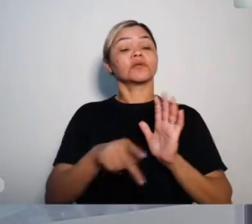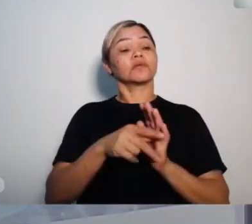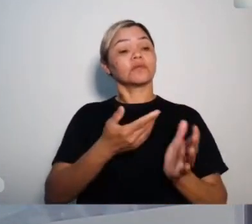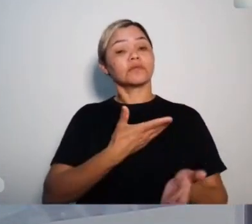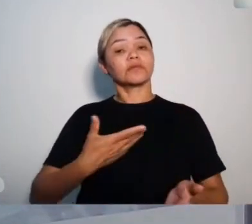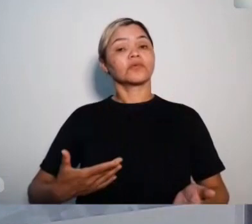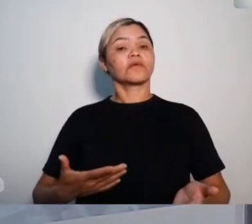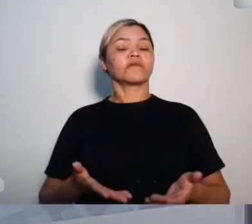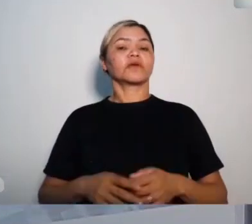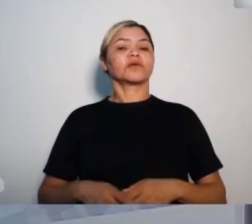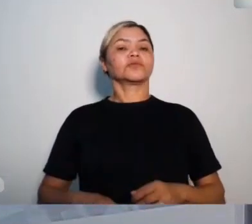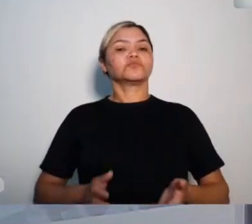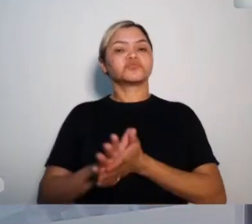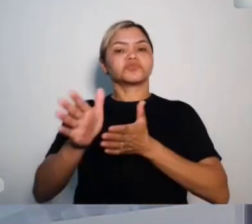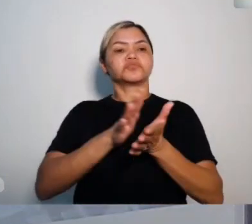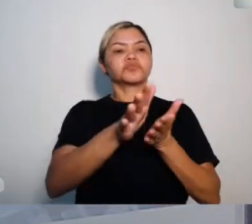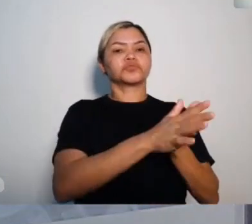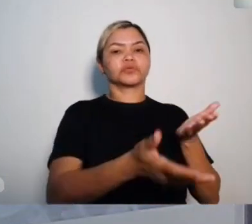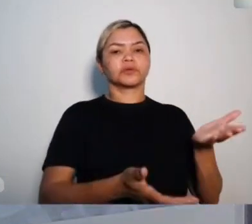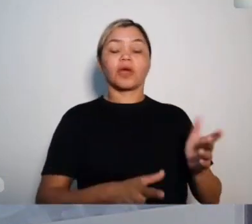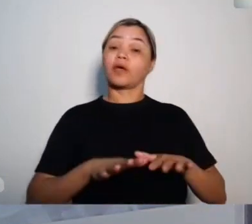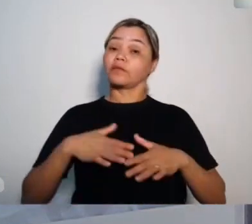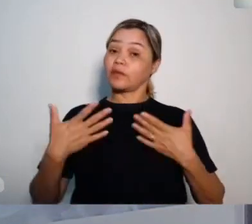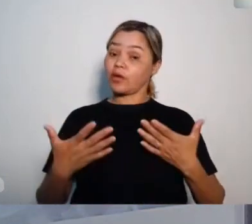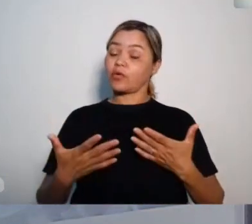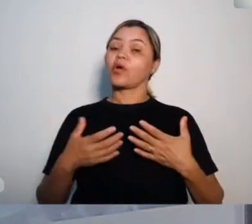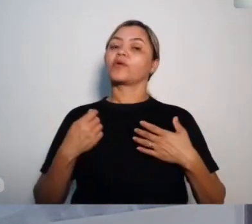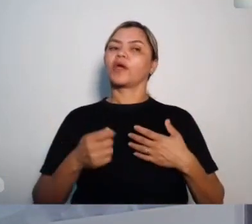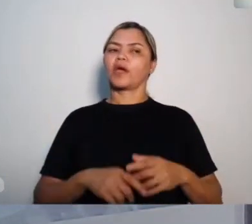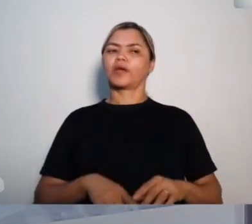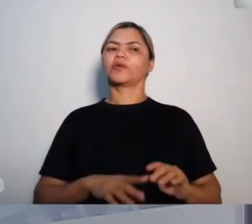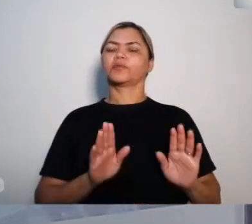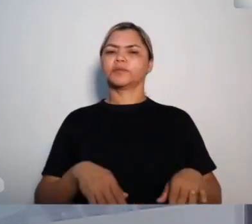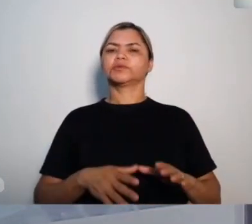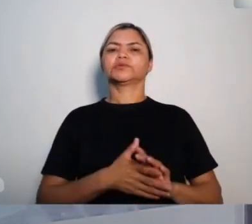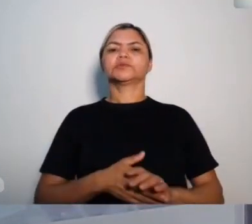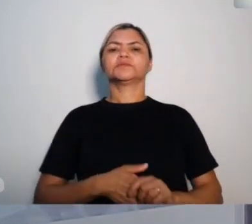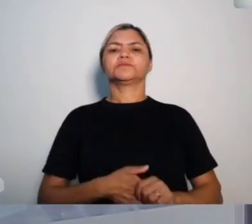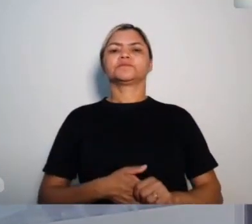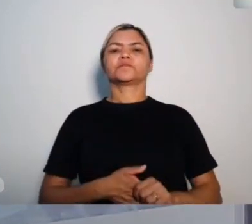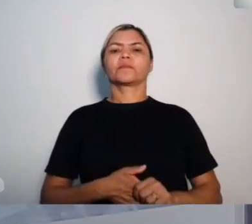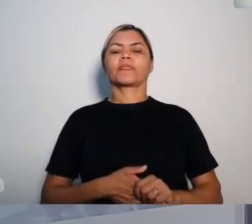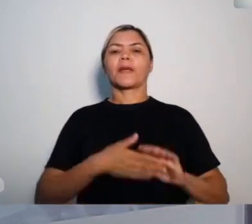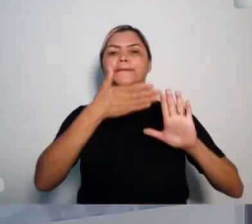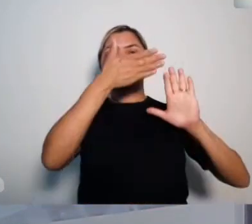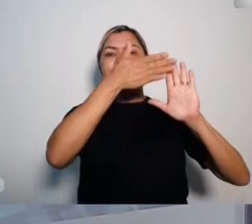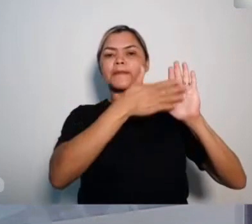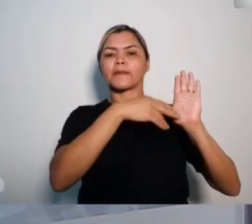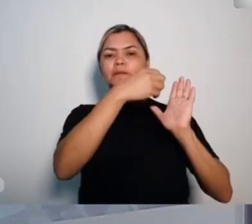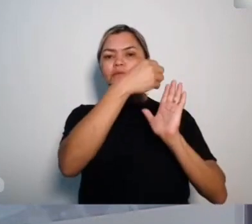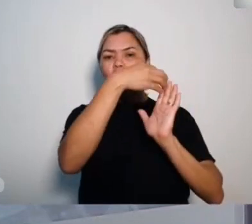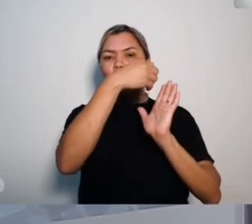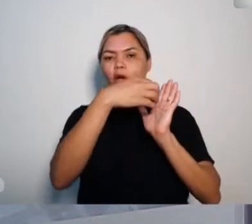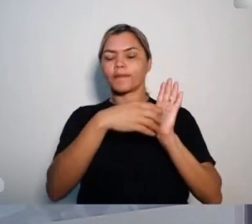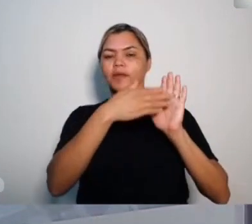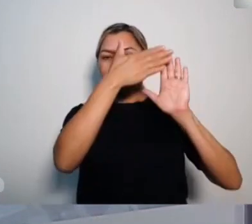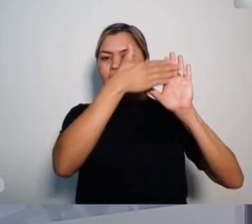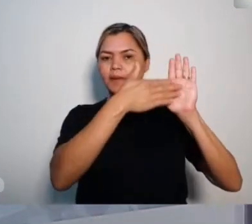eu quero que coloque algumas fotos, não sei se vai dar tempo, Pedro, sobre esse trecho que eu me